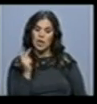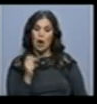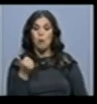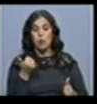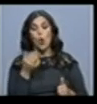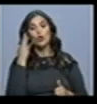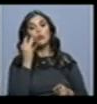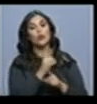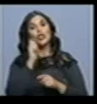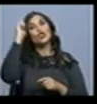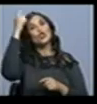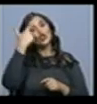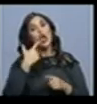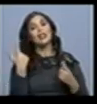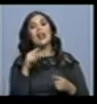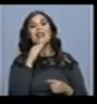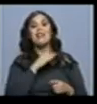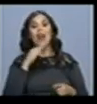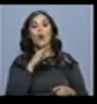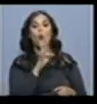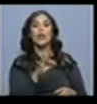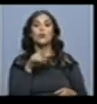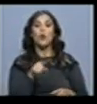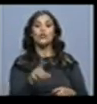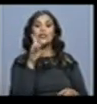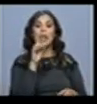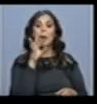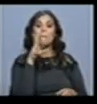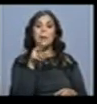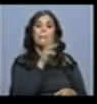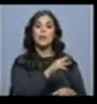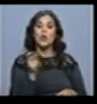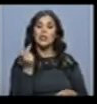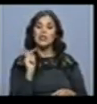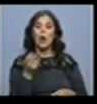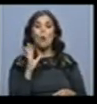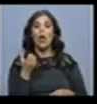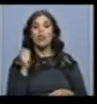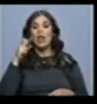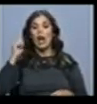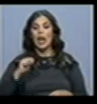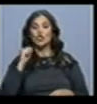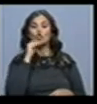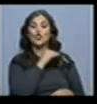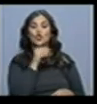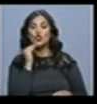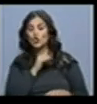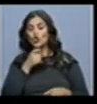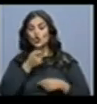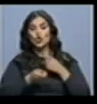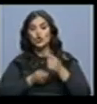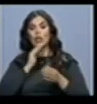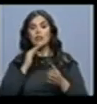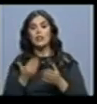porque o Sol tem aproximadamente 4,6 mil milhões de anos, portanto, à medida que esse gás arrefecia, deu-se então a uma